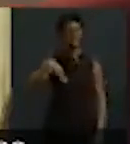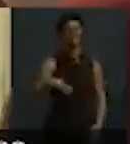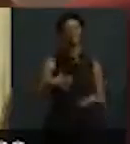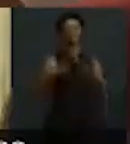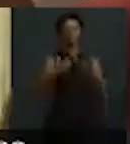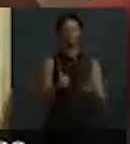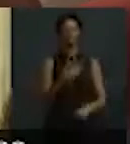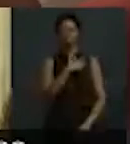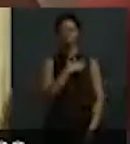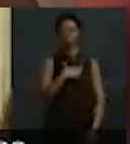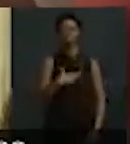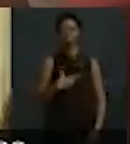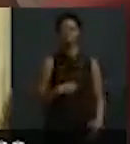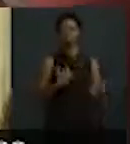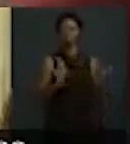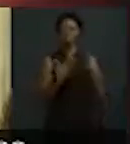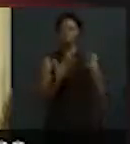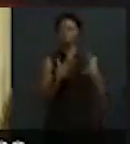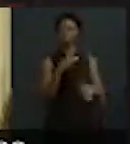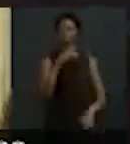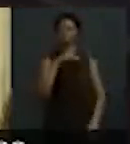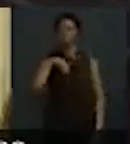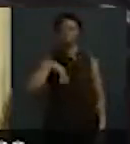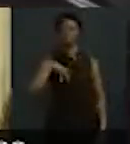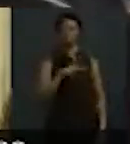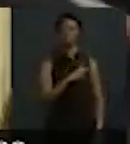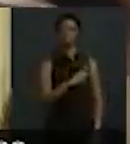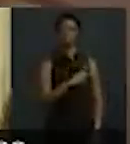receber o colar do mérito do Ministério Público.